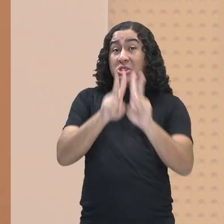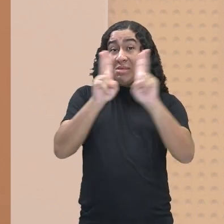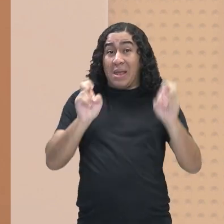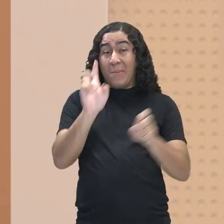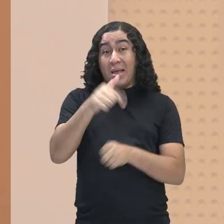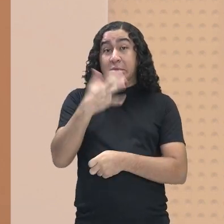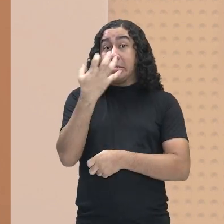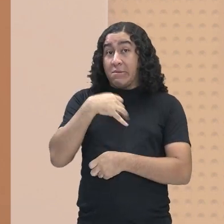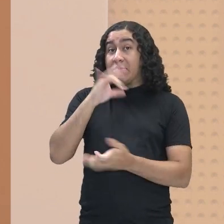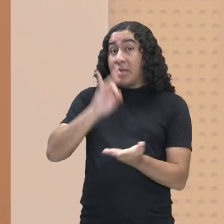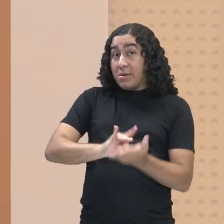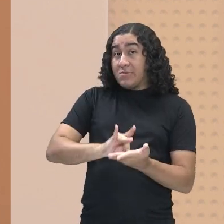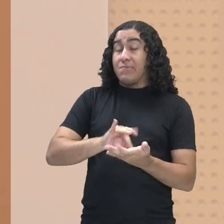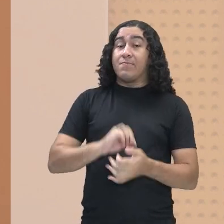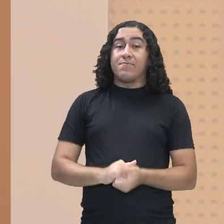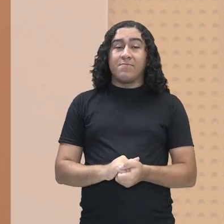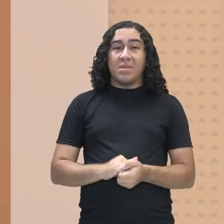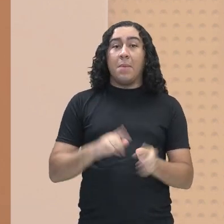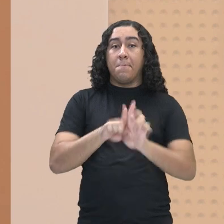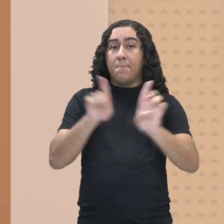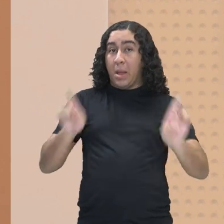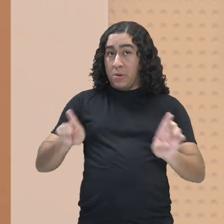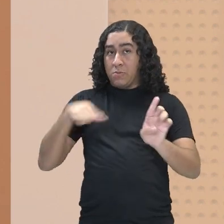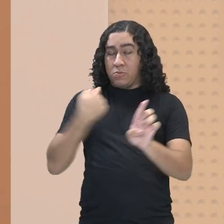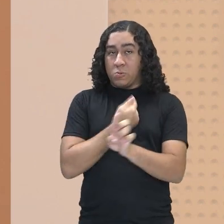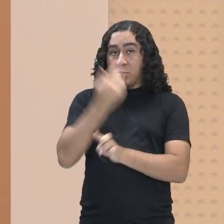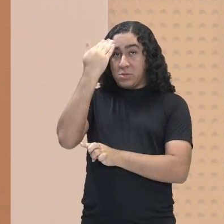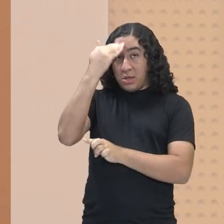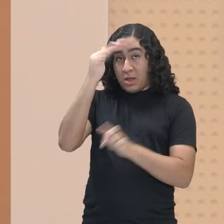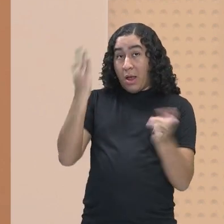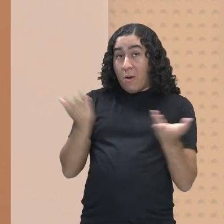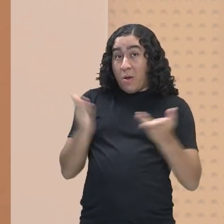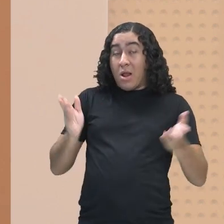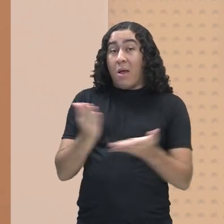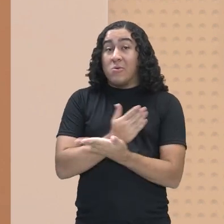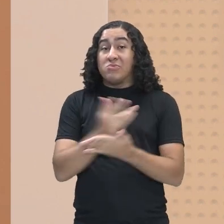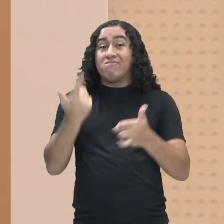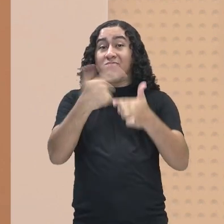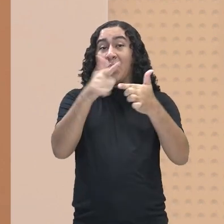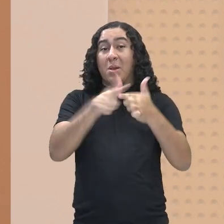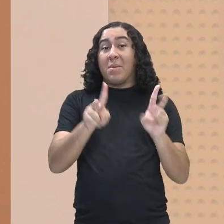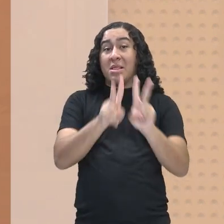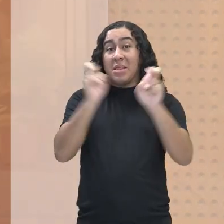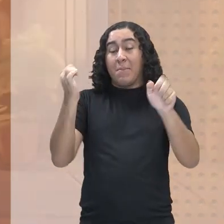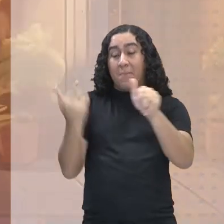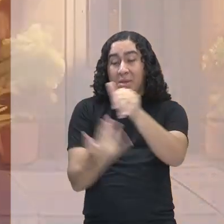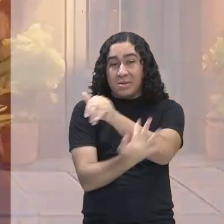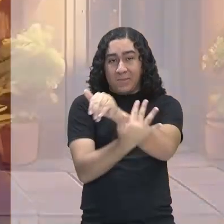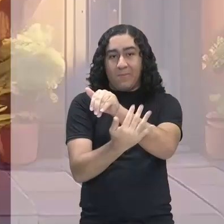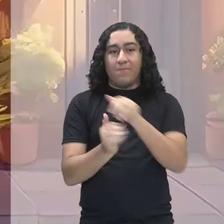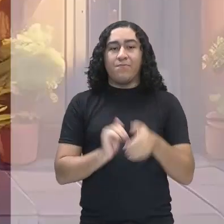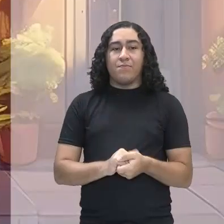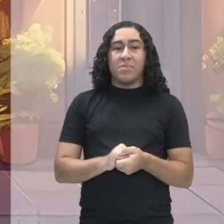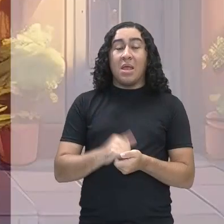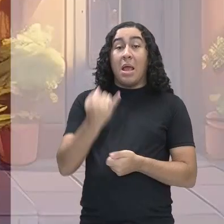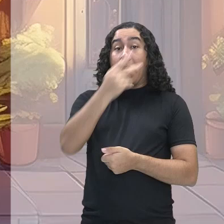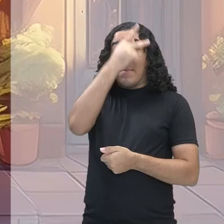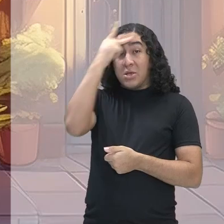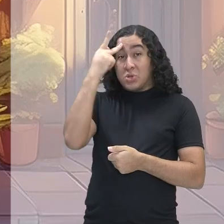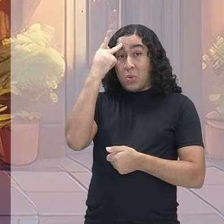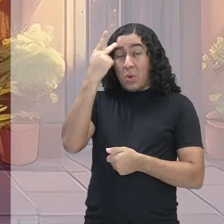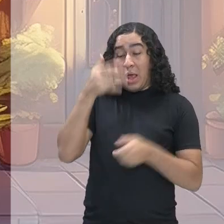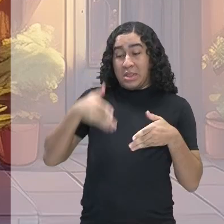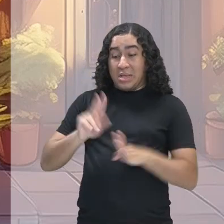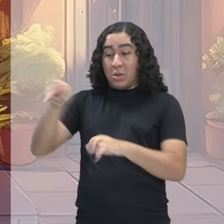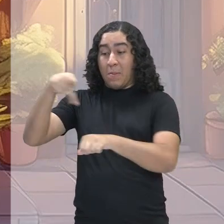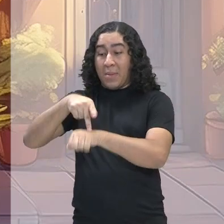tão sério, né? Mesmo assim, vamos entender melhor alguns problemas sobre a imigração. Um imigrante, quando entra